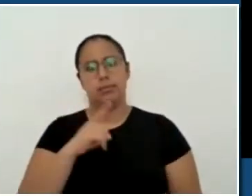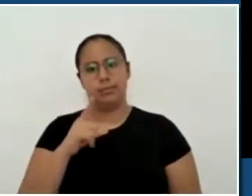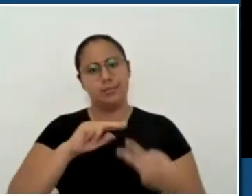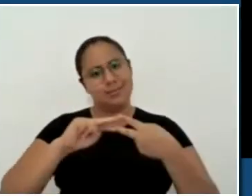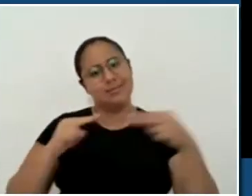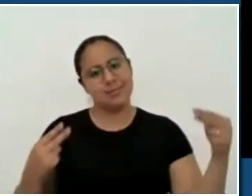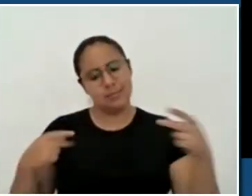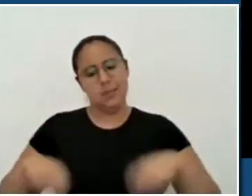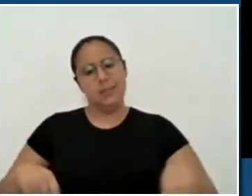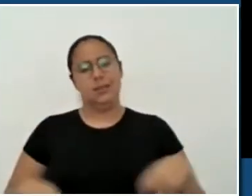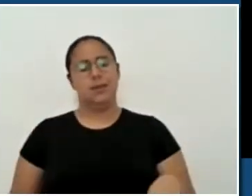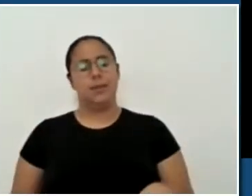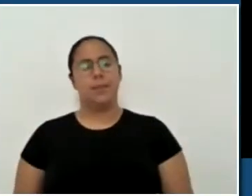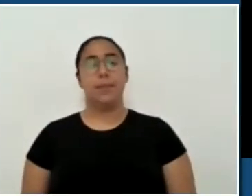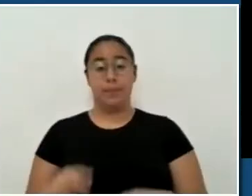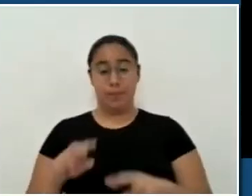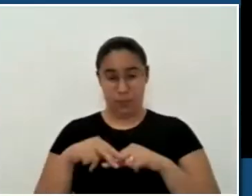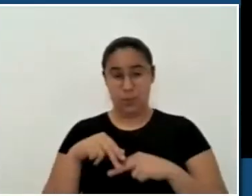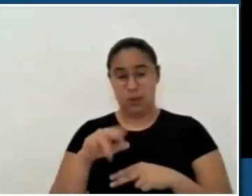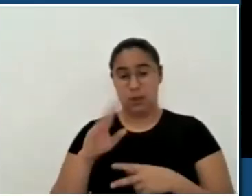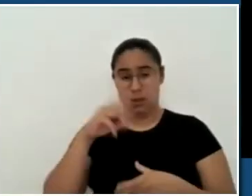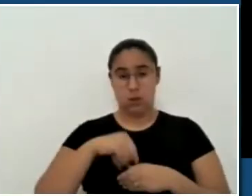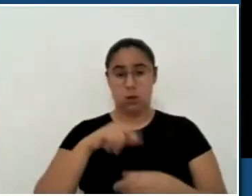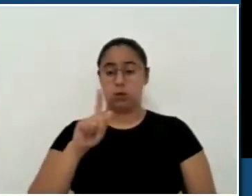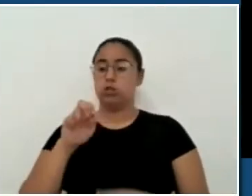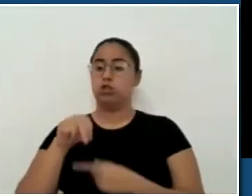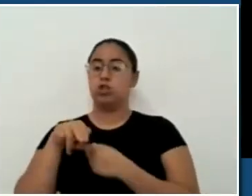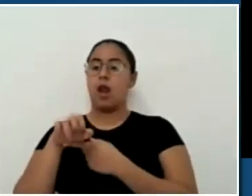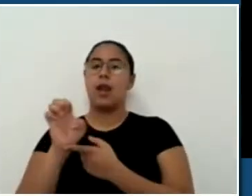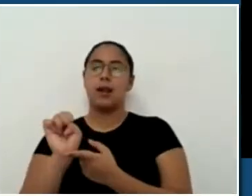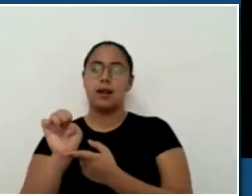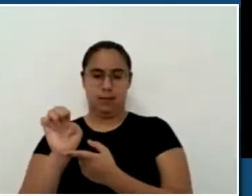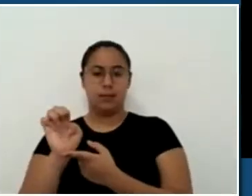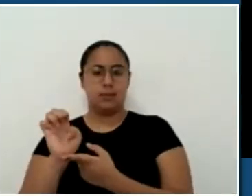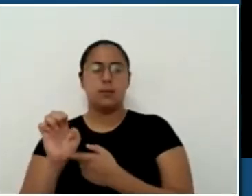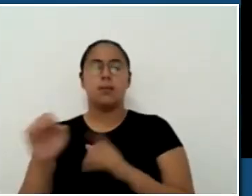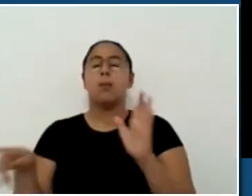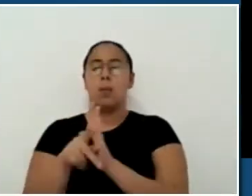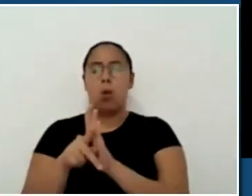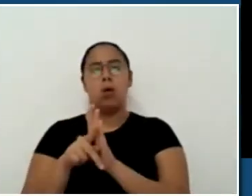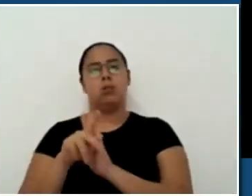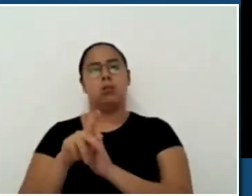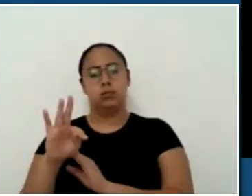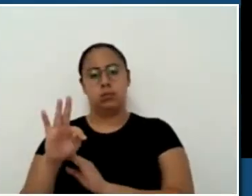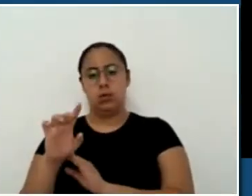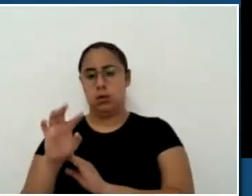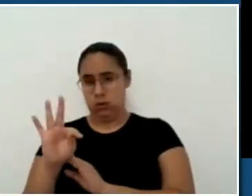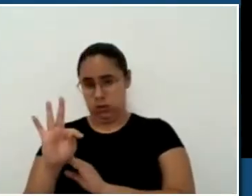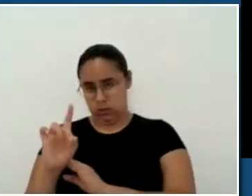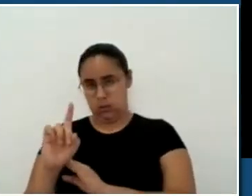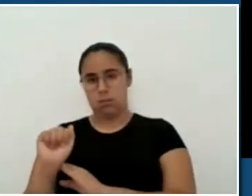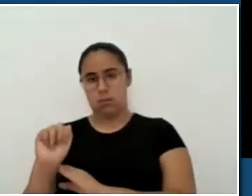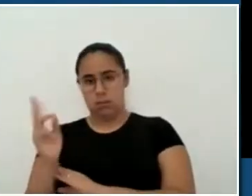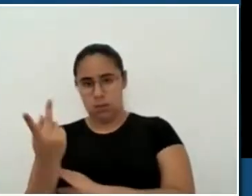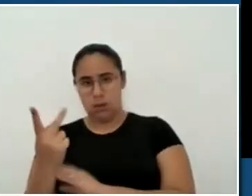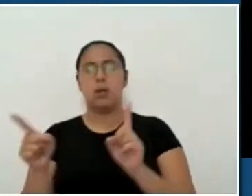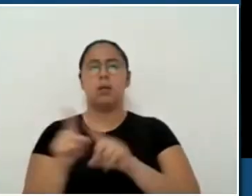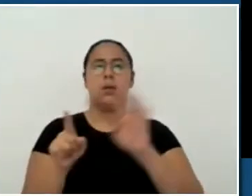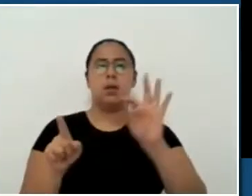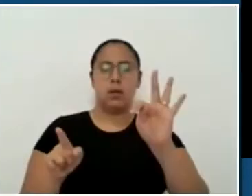estão associados com TDAH e TEA foram encontrados mais associados a alterações de via funcionais